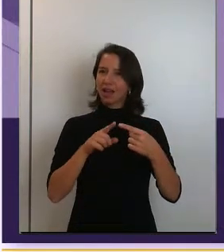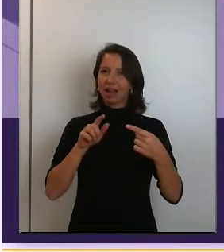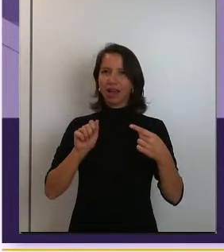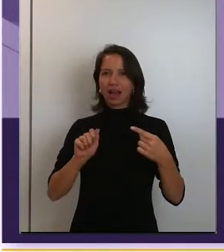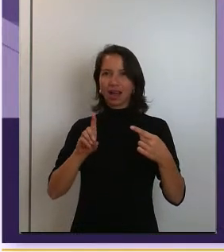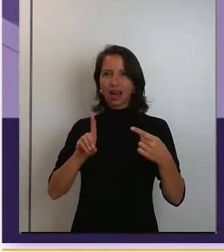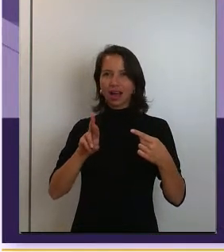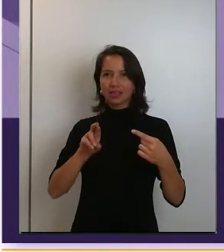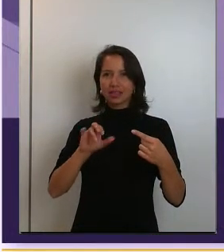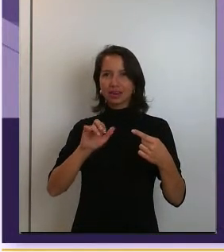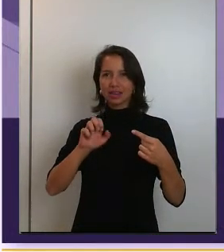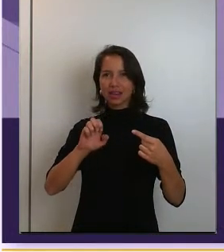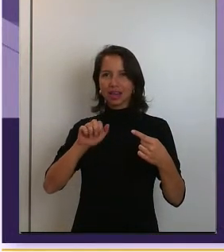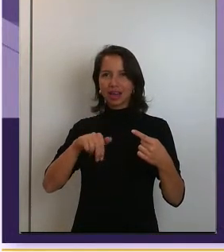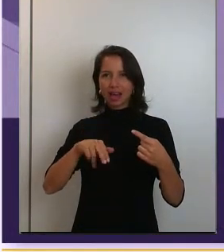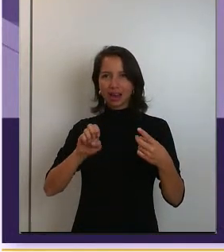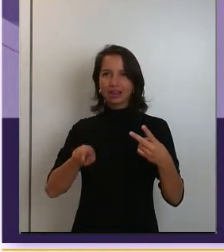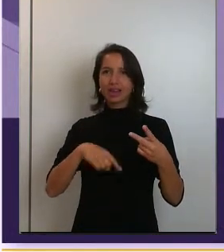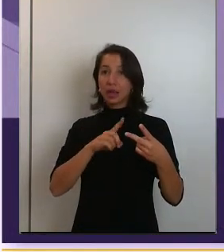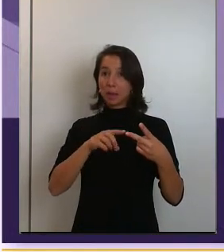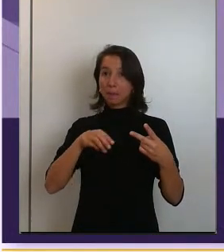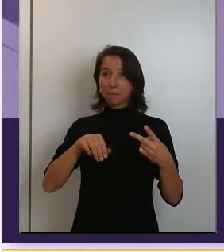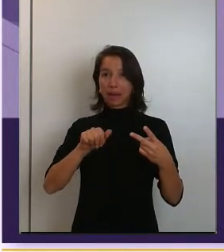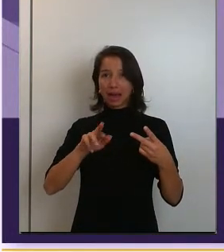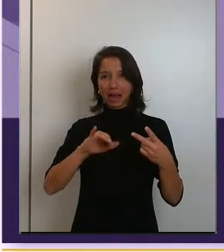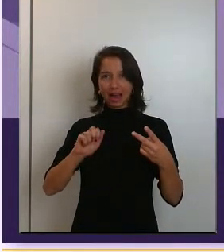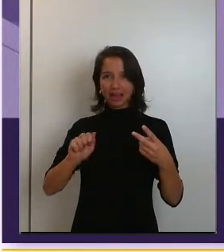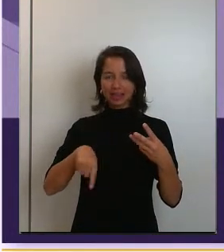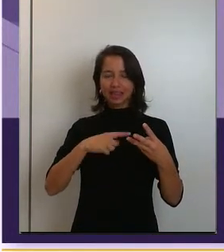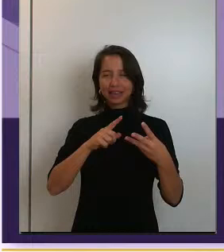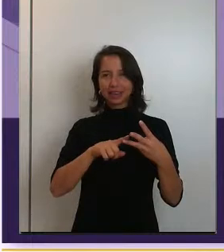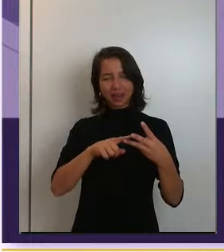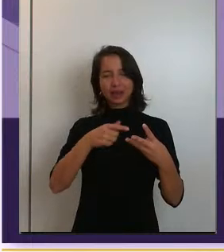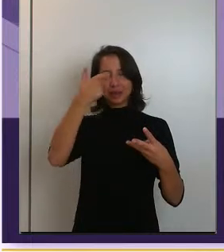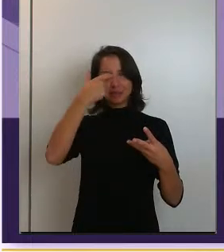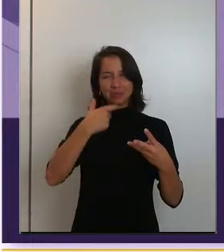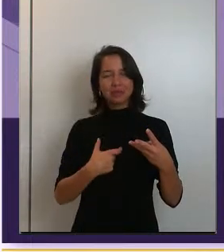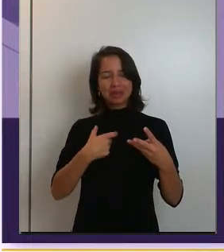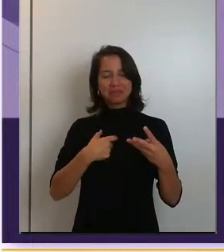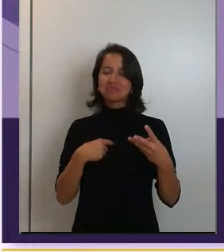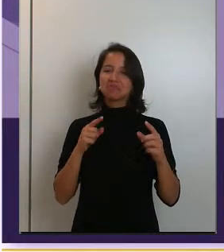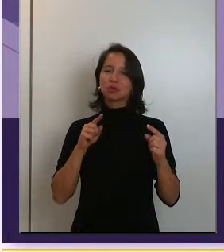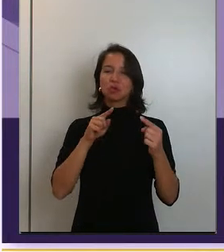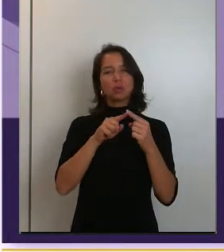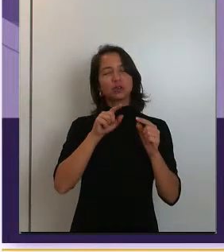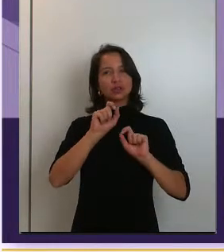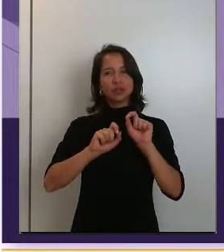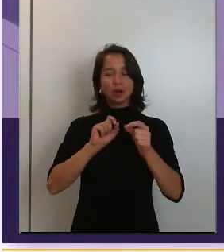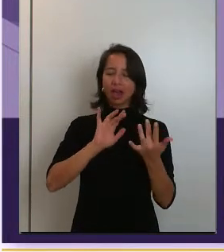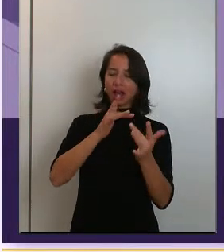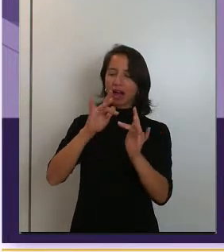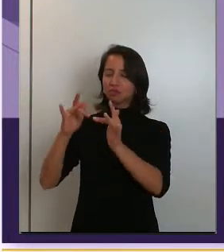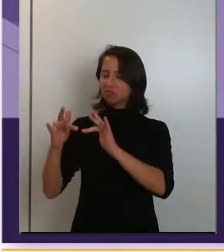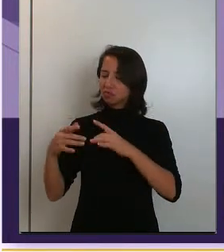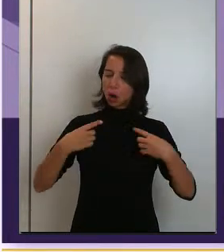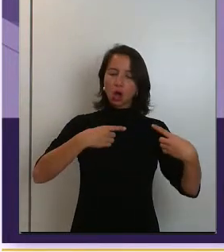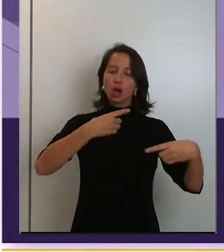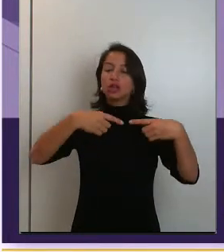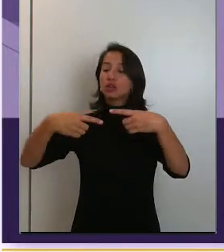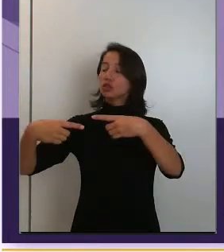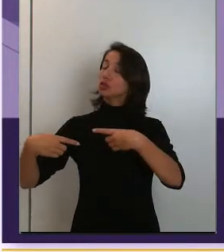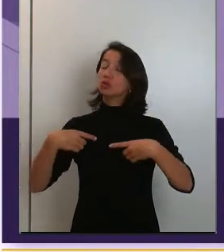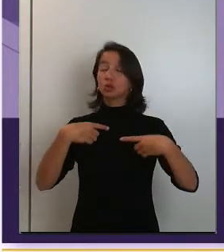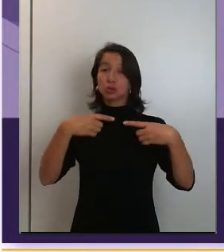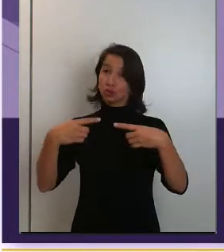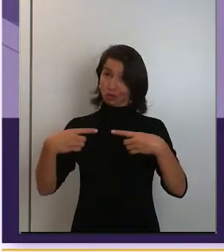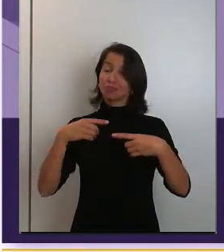pela colega Maria Edilene e por mim, ele visa articular e discutir isso no âmbito do MPT, ele visa articular